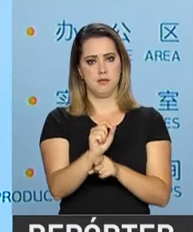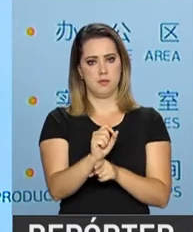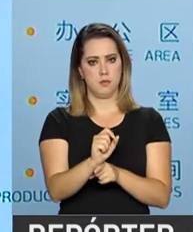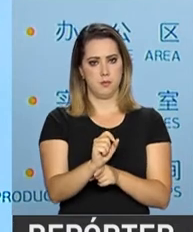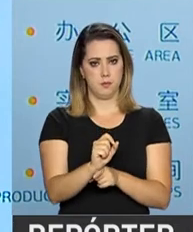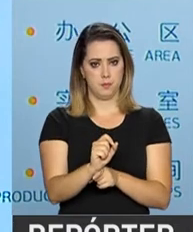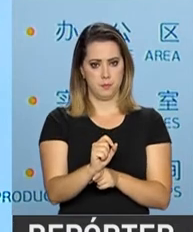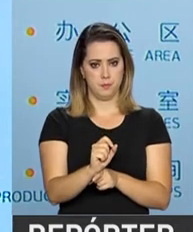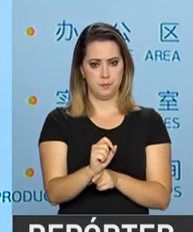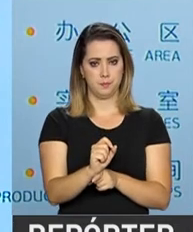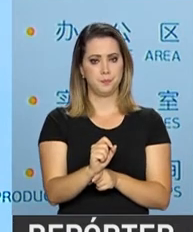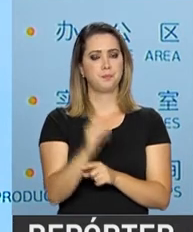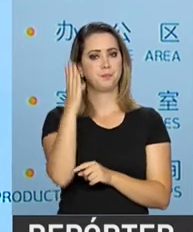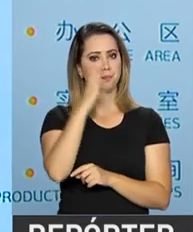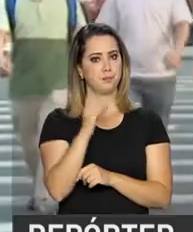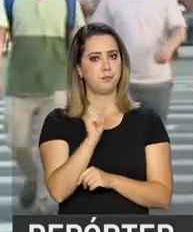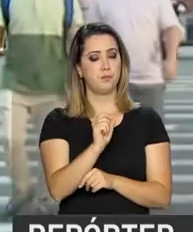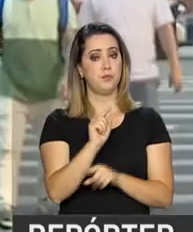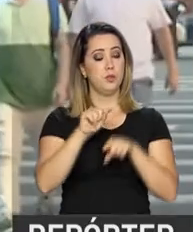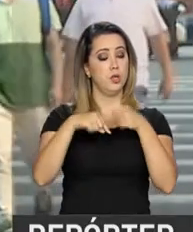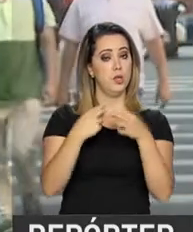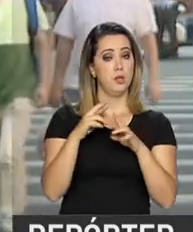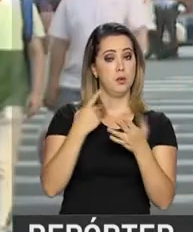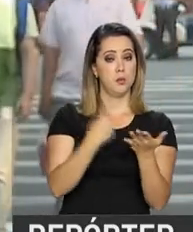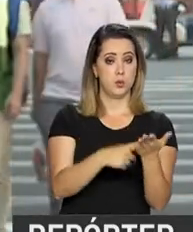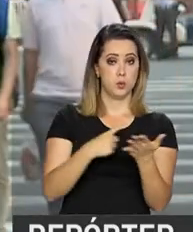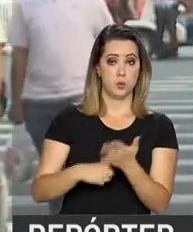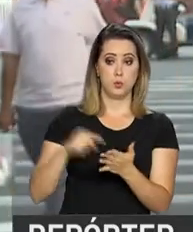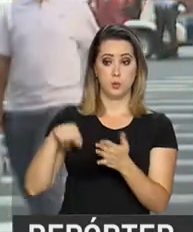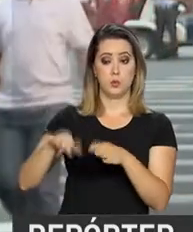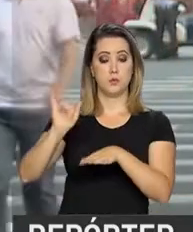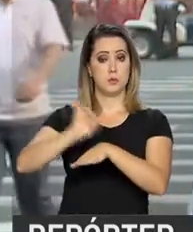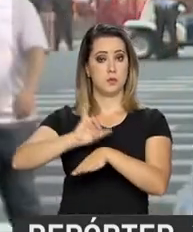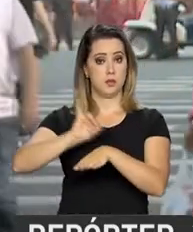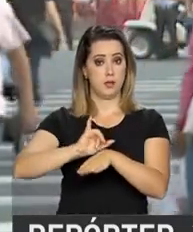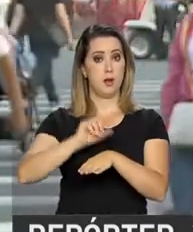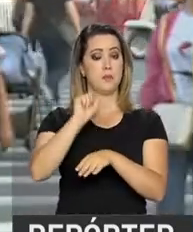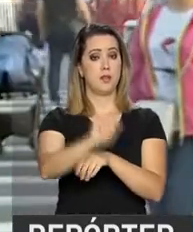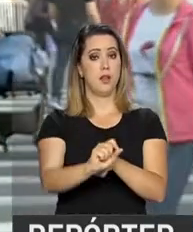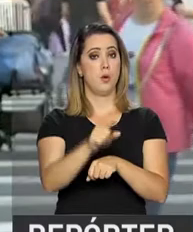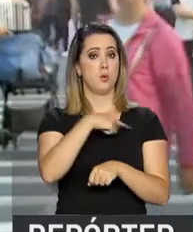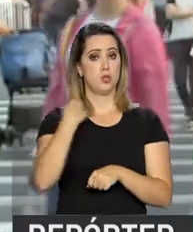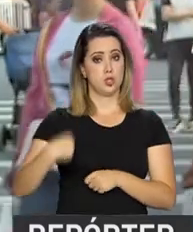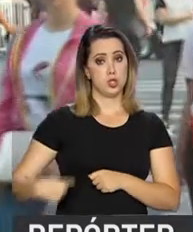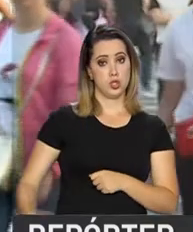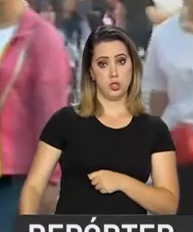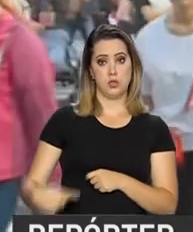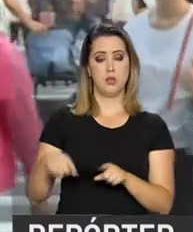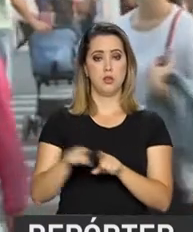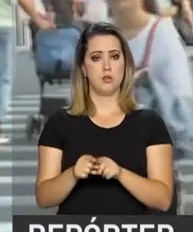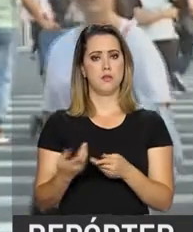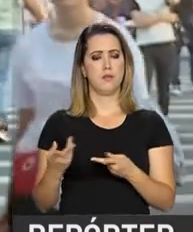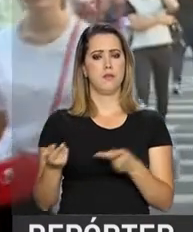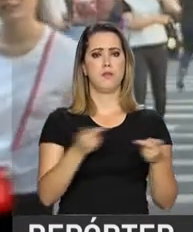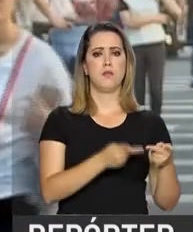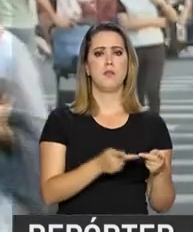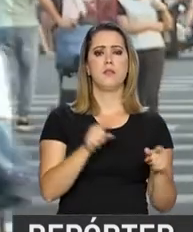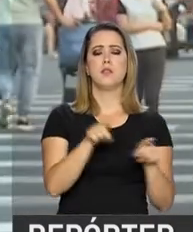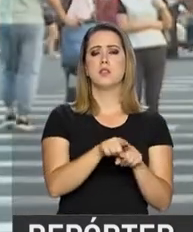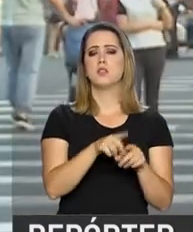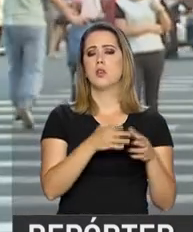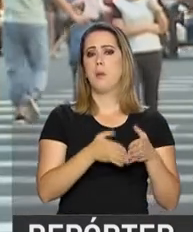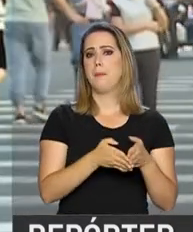investimentos apex brasil depois da agenda aqui na capital chinesa o presidente temer segue para a cidade portuária de xiamen